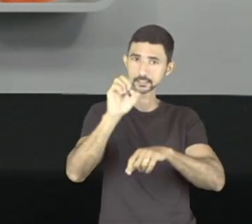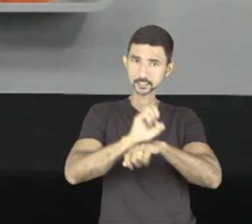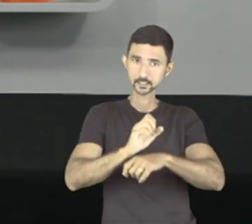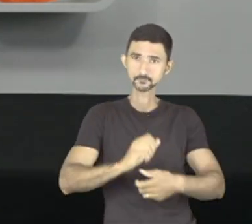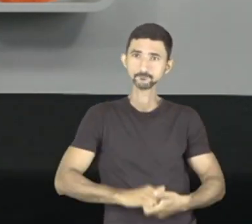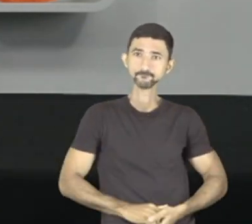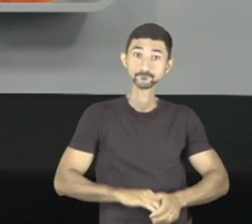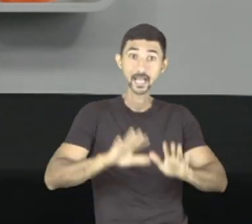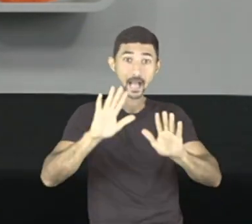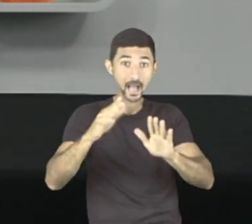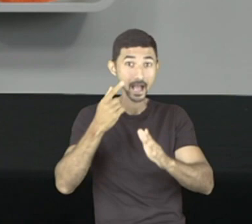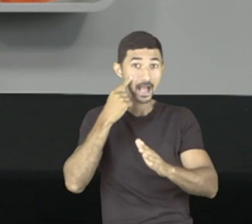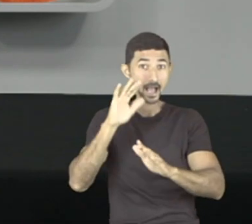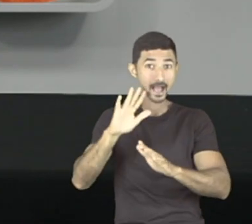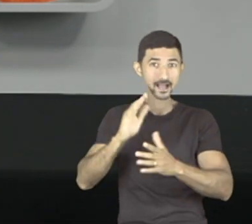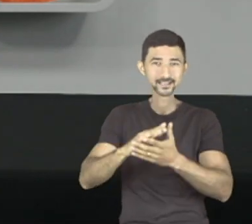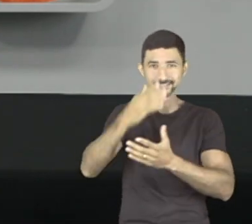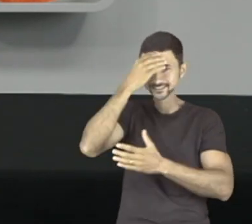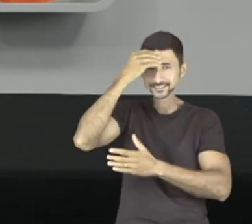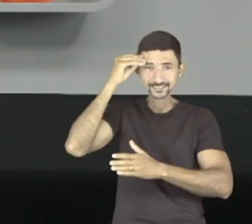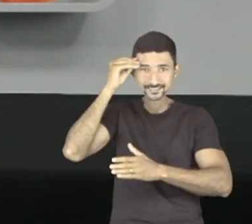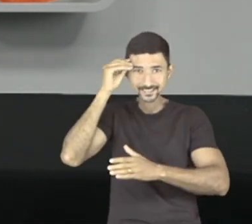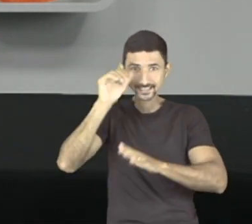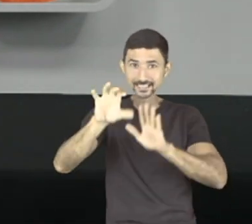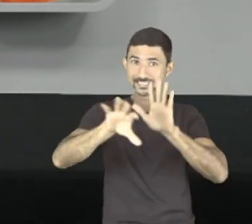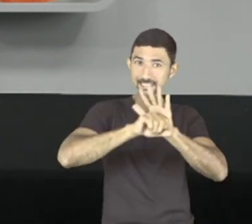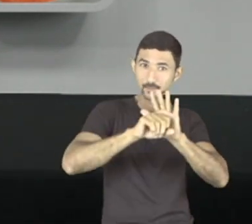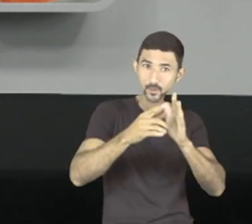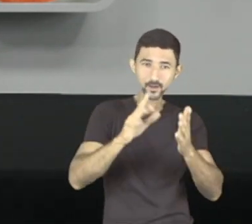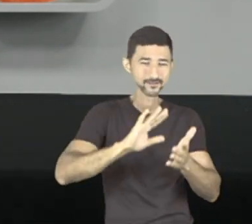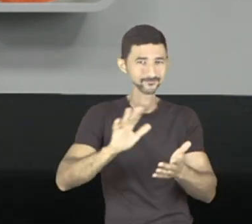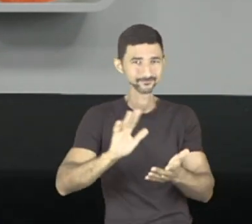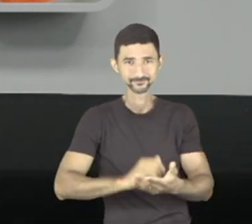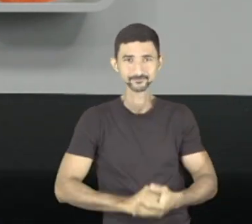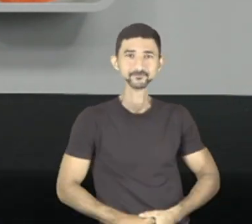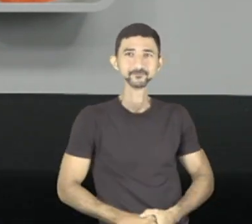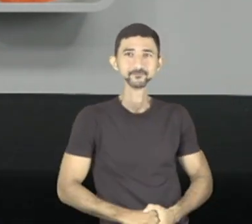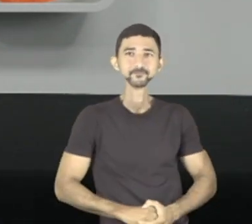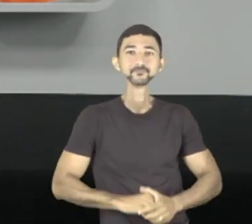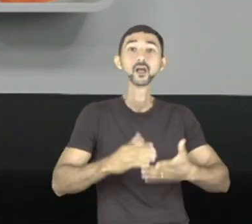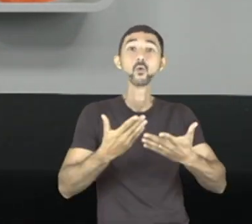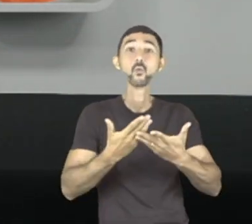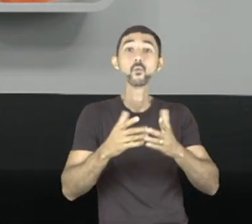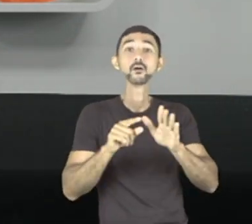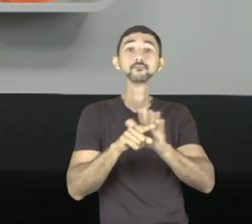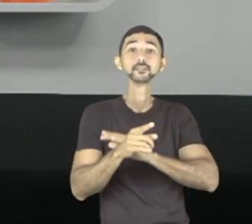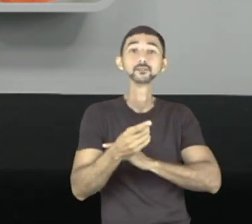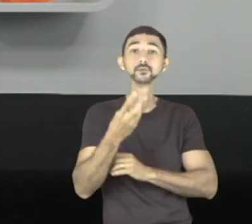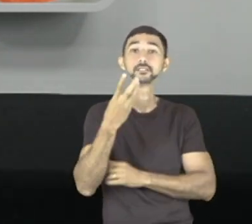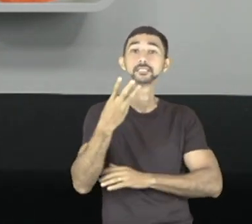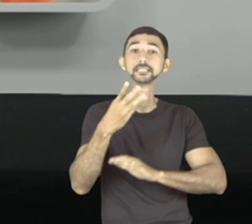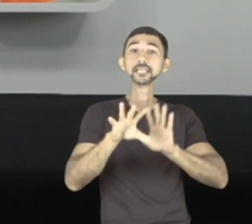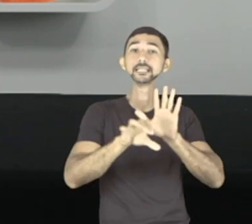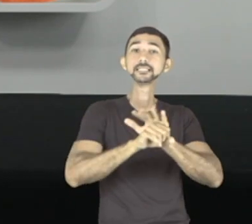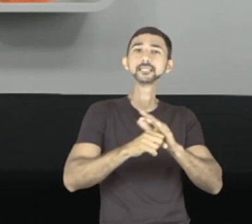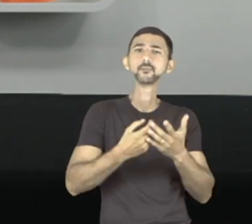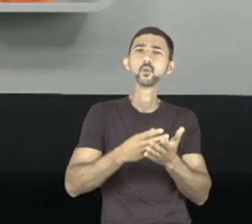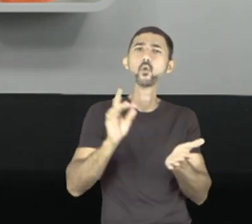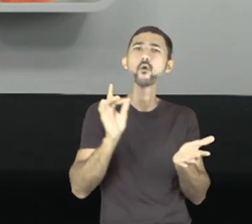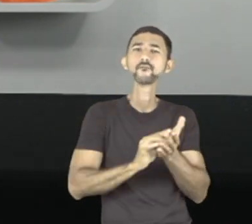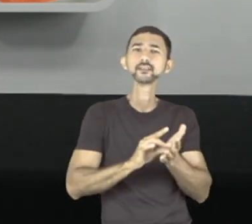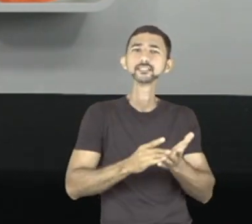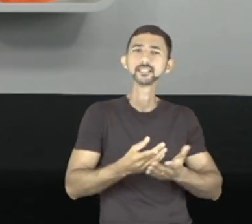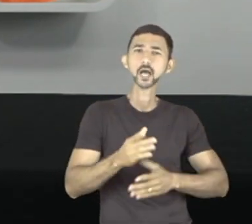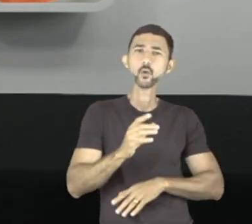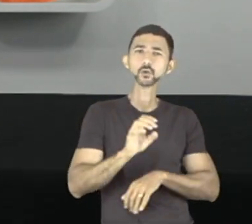estado. Pensou que eu ia esquecer dos símbolos, eu ia perguntar. Quais são os 3 símbolos oficiais